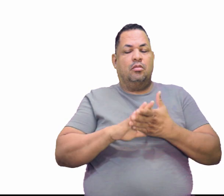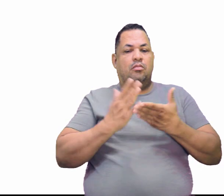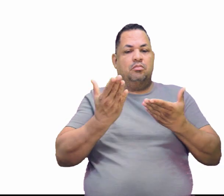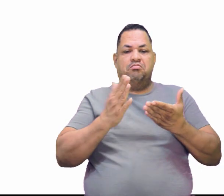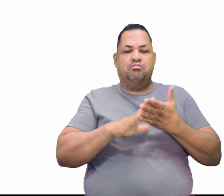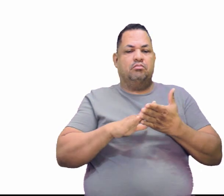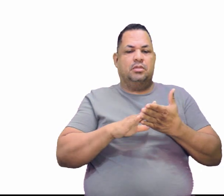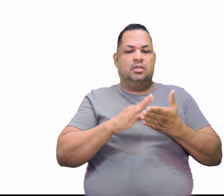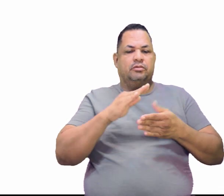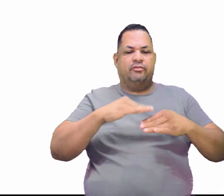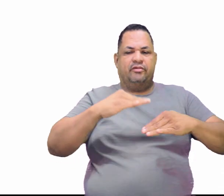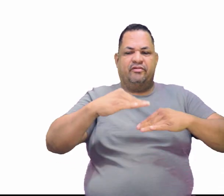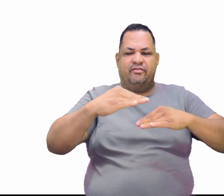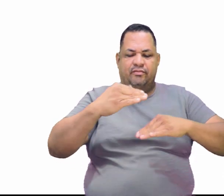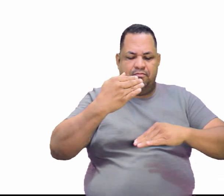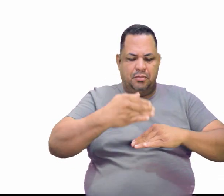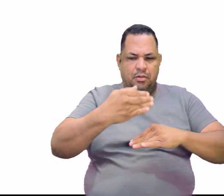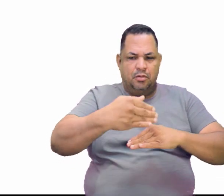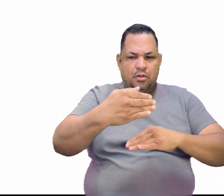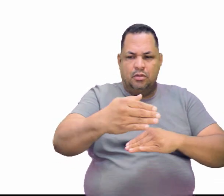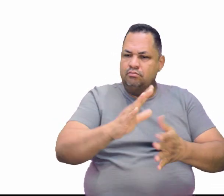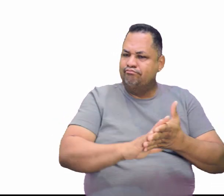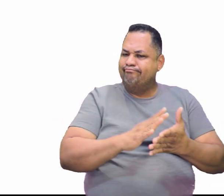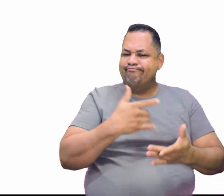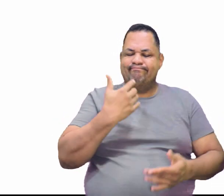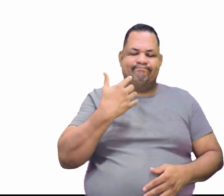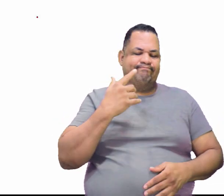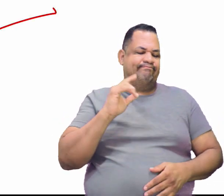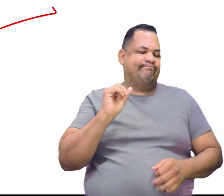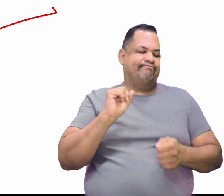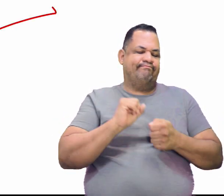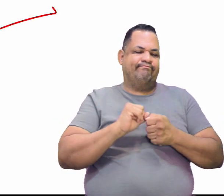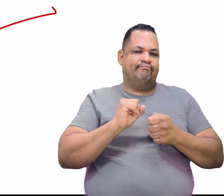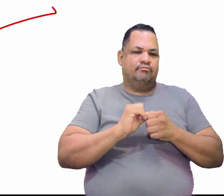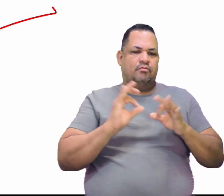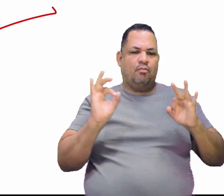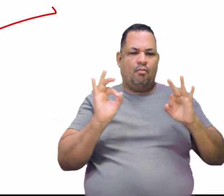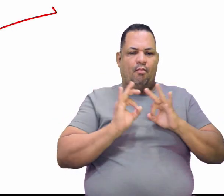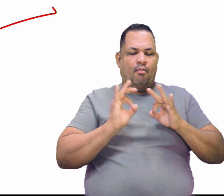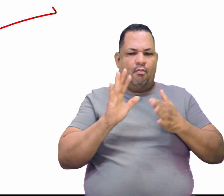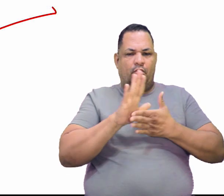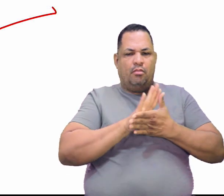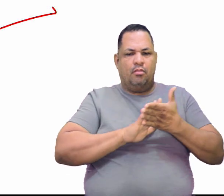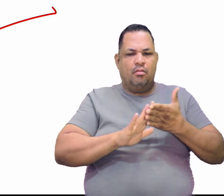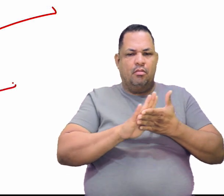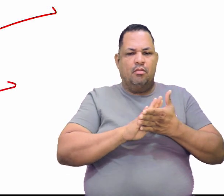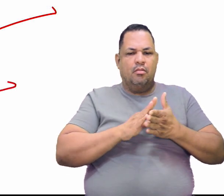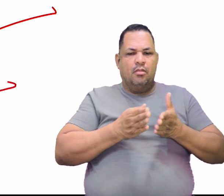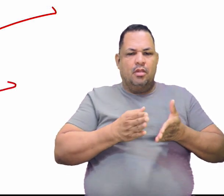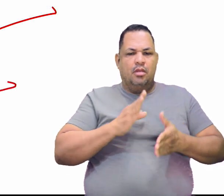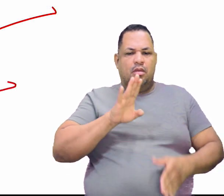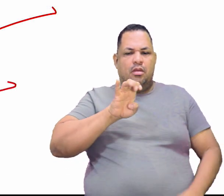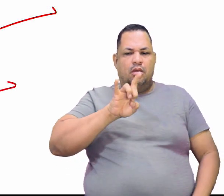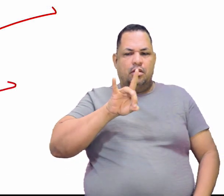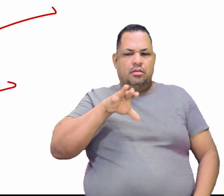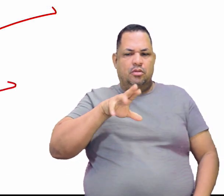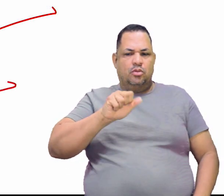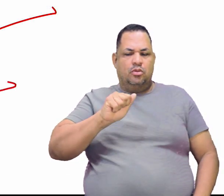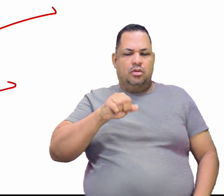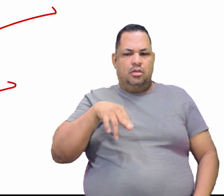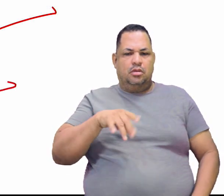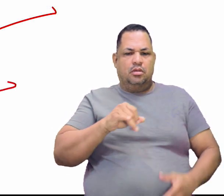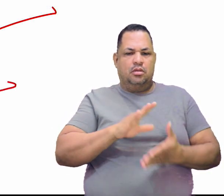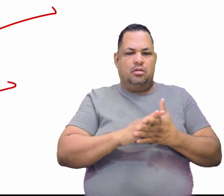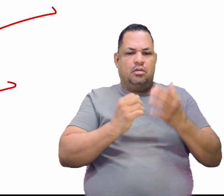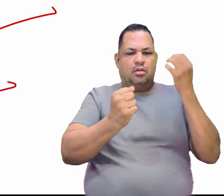vai sentar um dormente. O que vocês estão vendo aqui é a litorina. Isso daqui é o